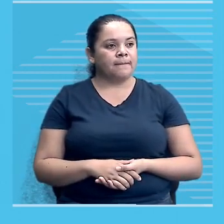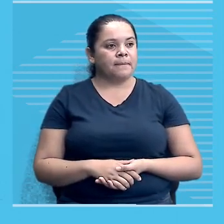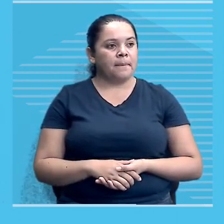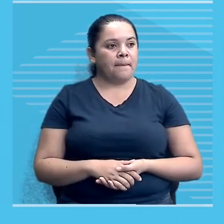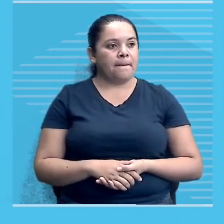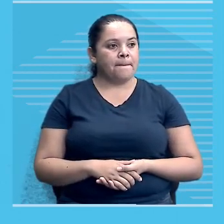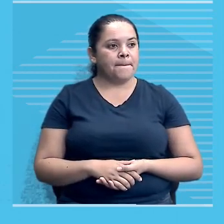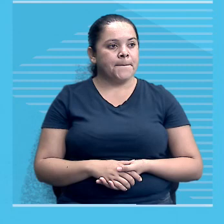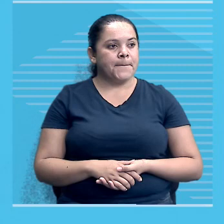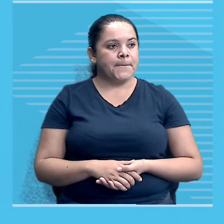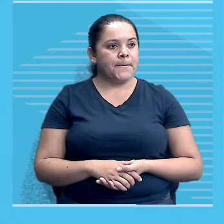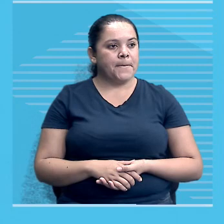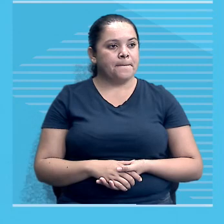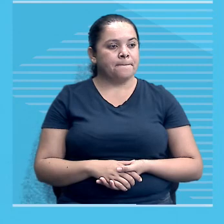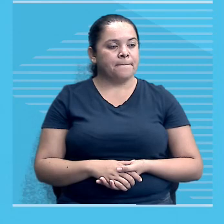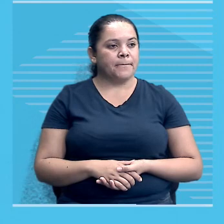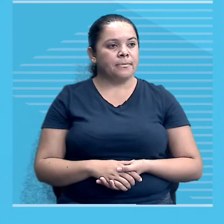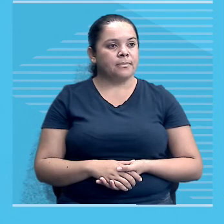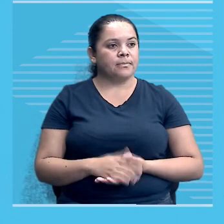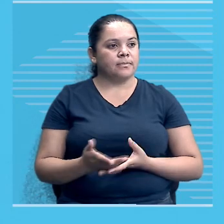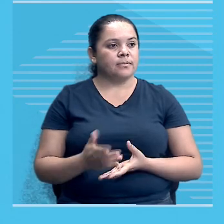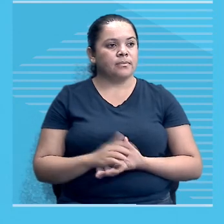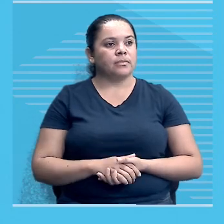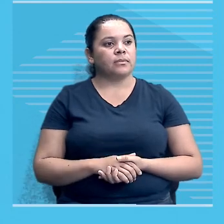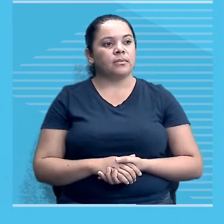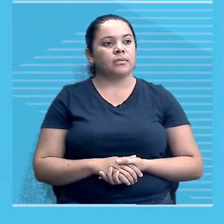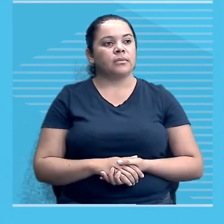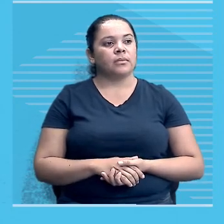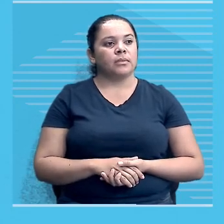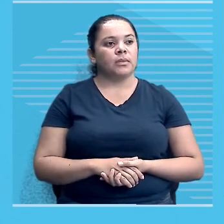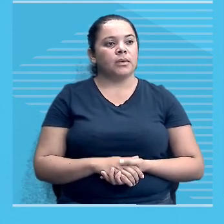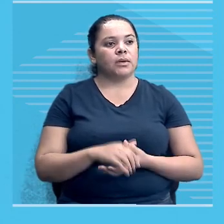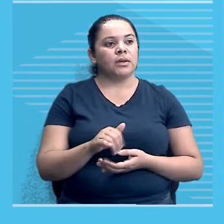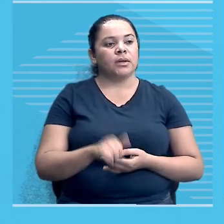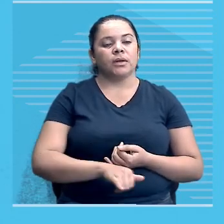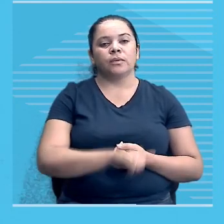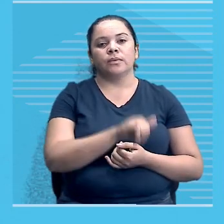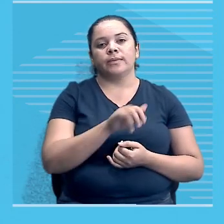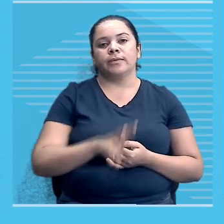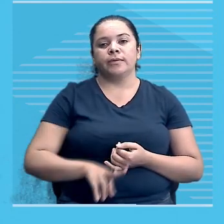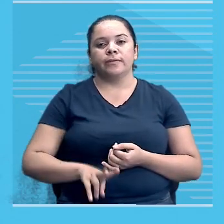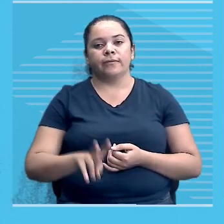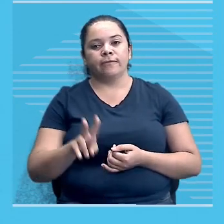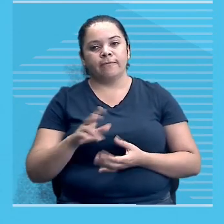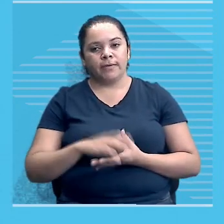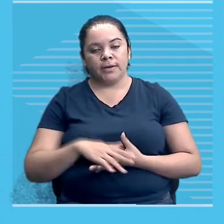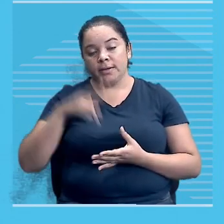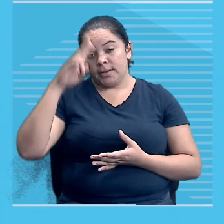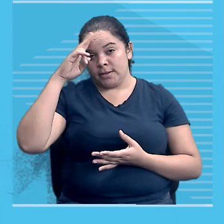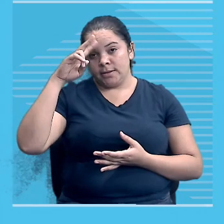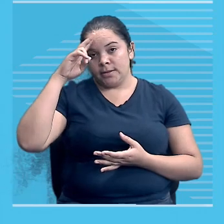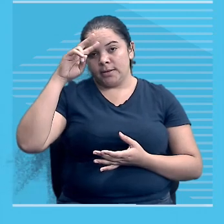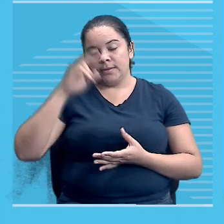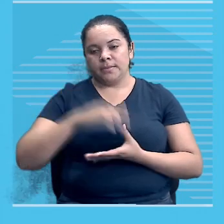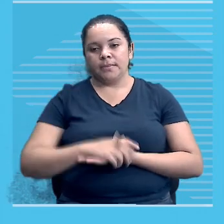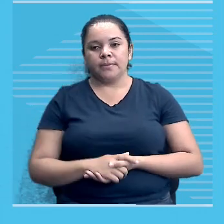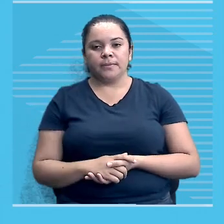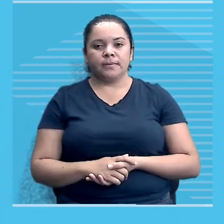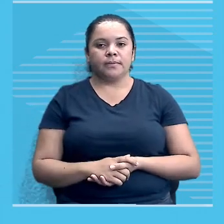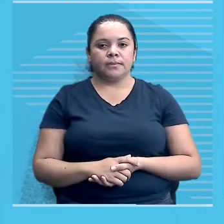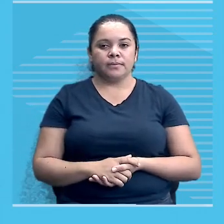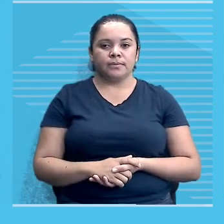o y do vértice lembram disso